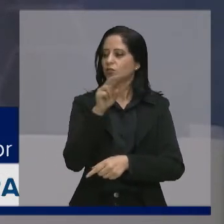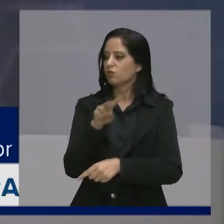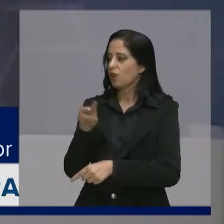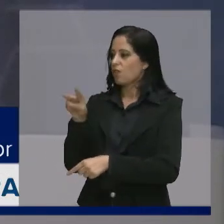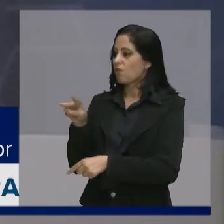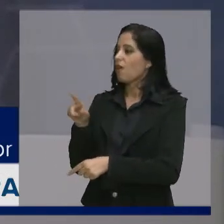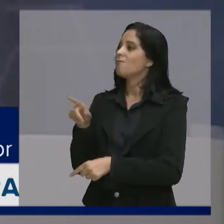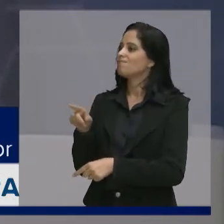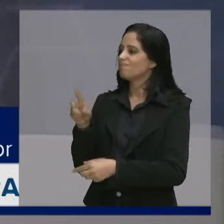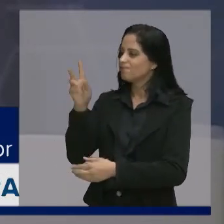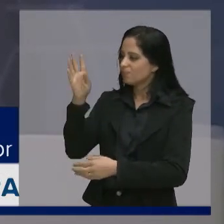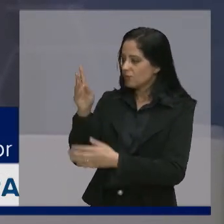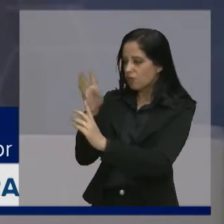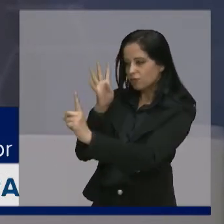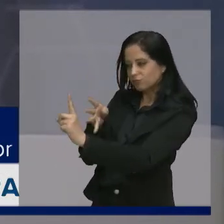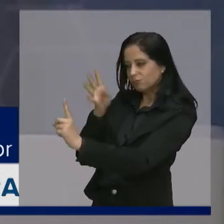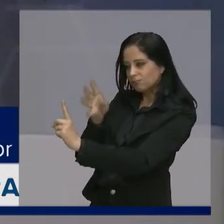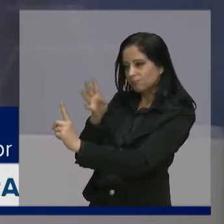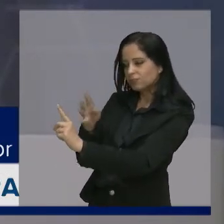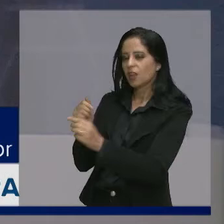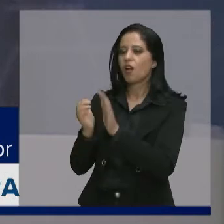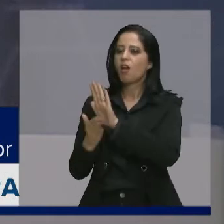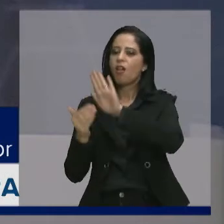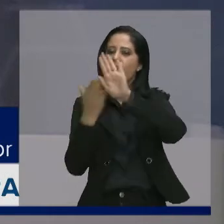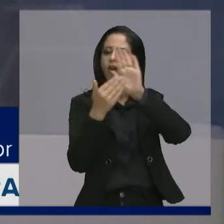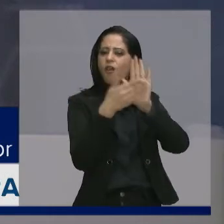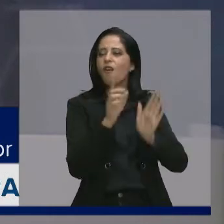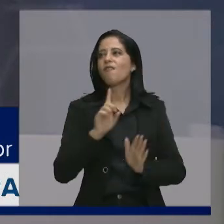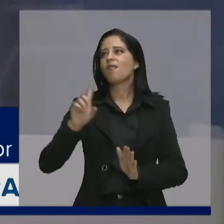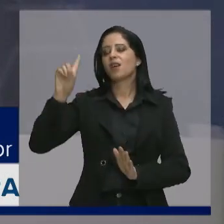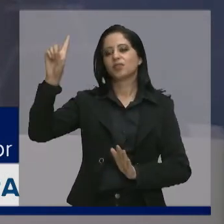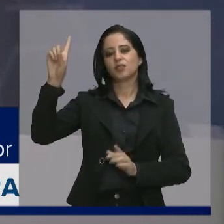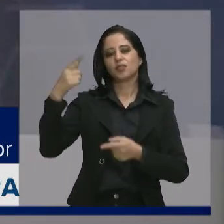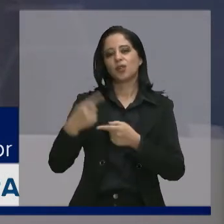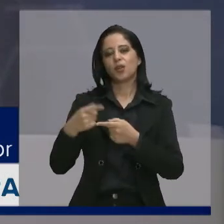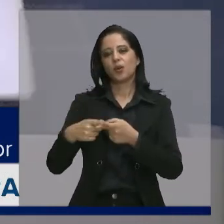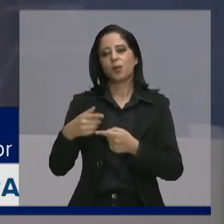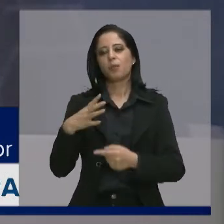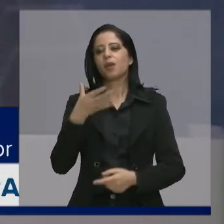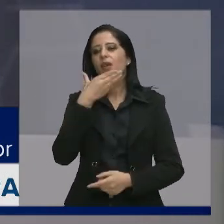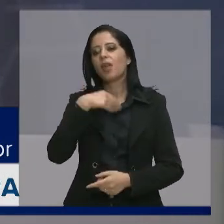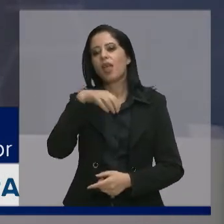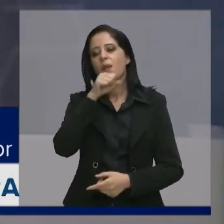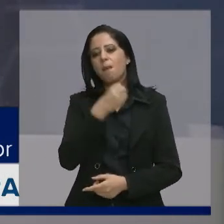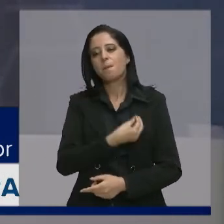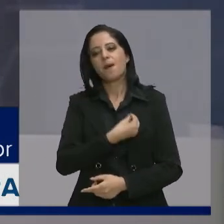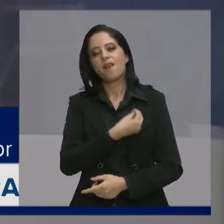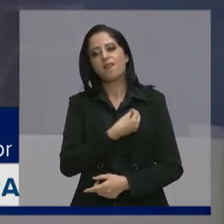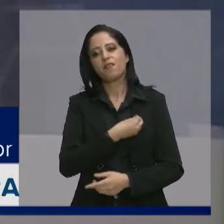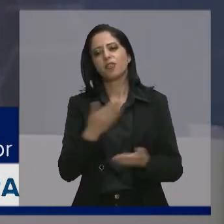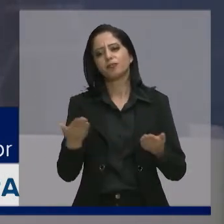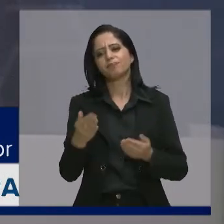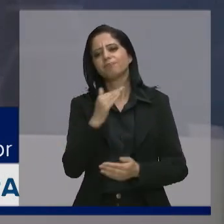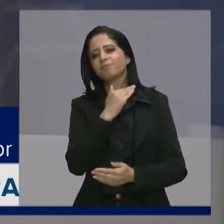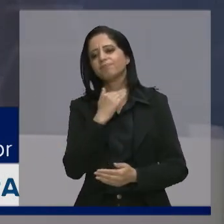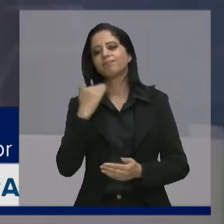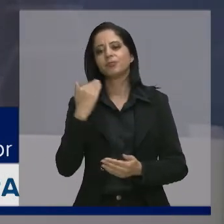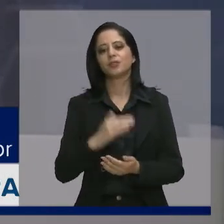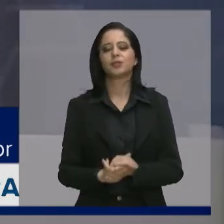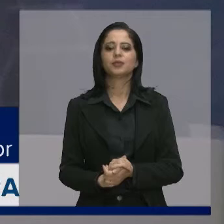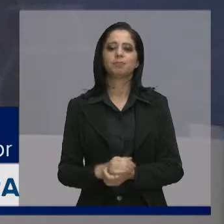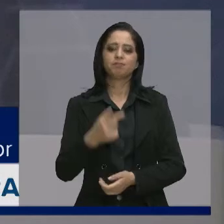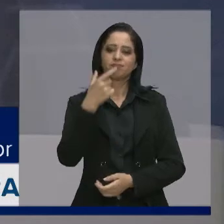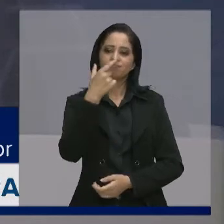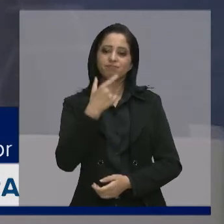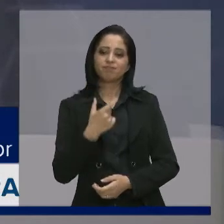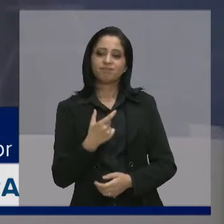pai. Louvado seja Deus pela existência e o exemplo a ser seguido. Então eu queria deixar aqui meu carinho. Isso